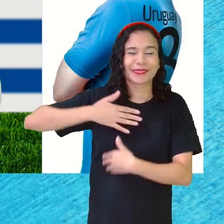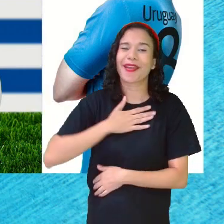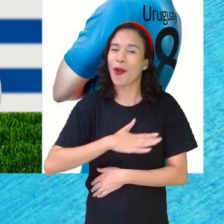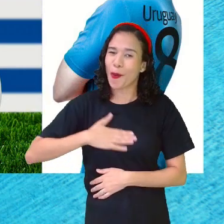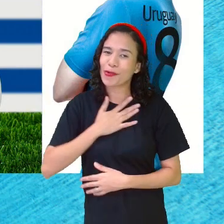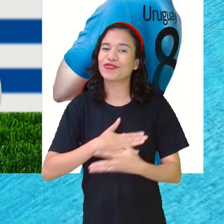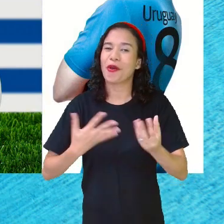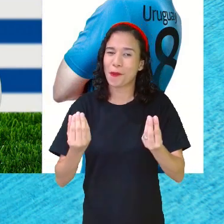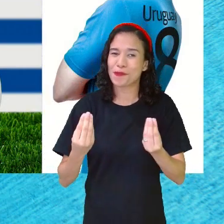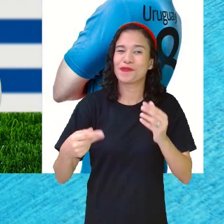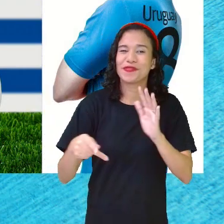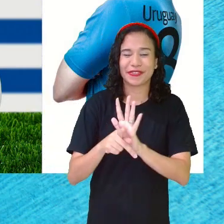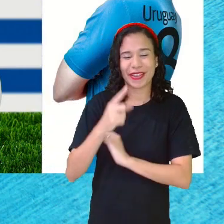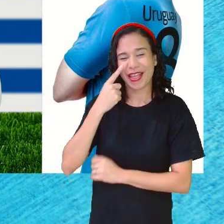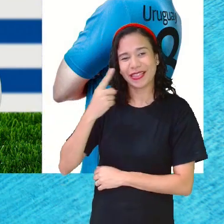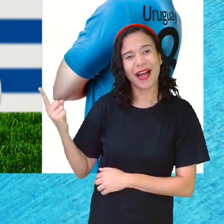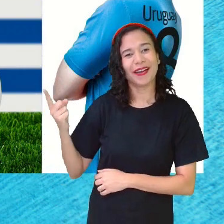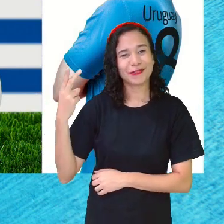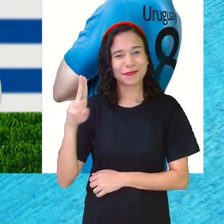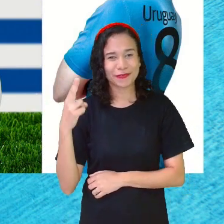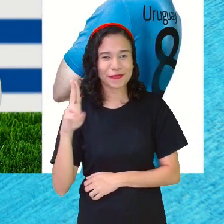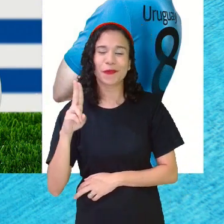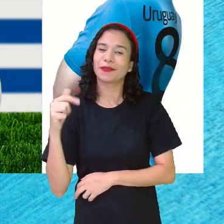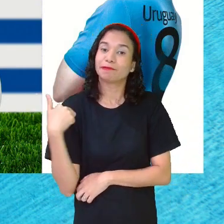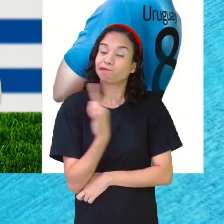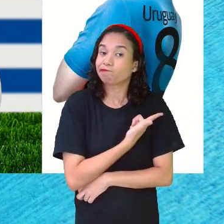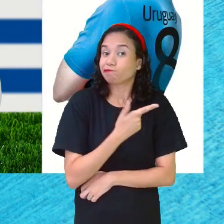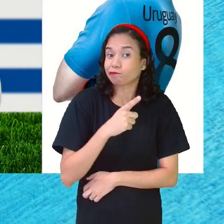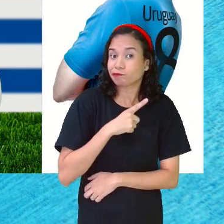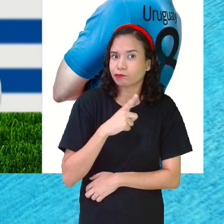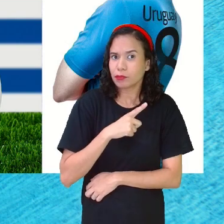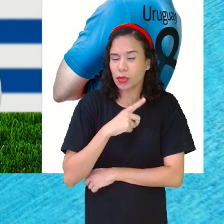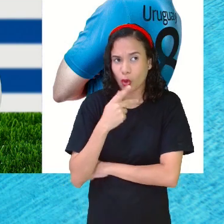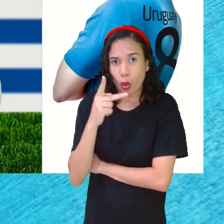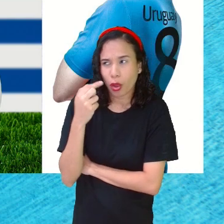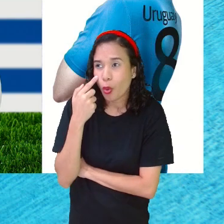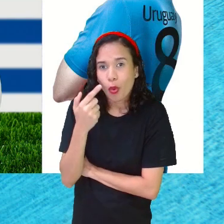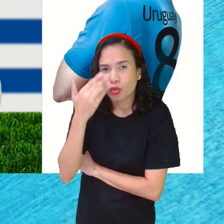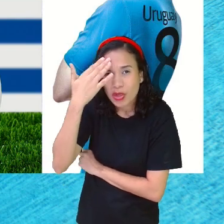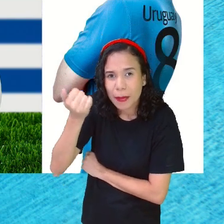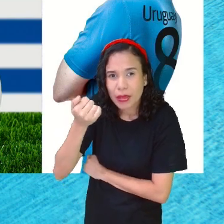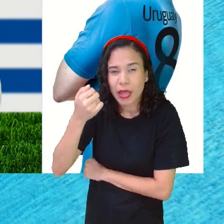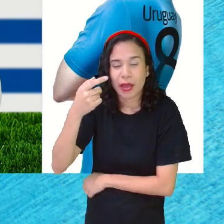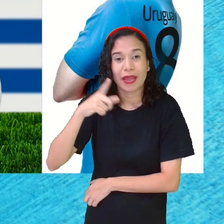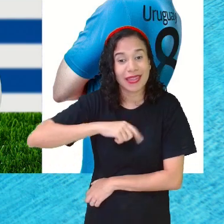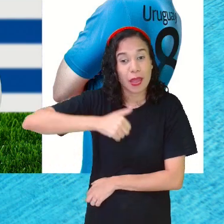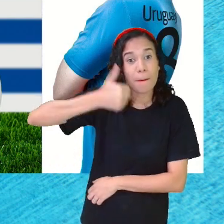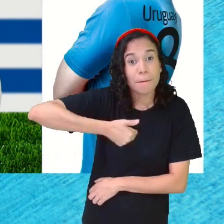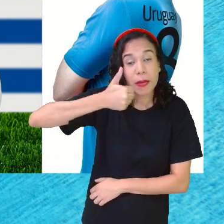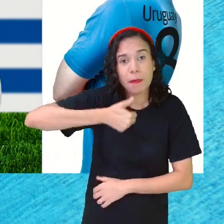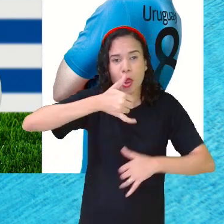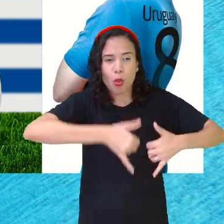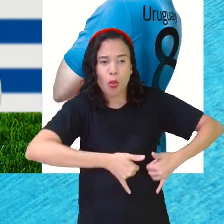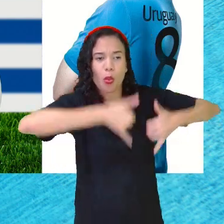bastante valorizada também no Uruguai. Olha, gente, vocês sabiam? Simplesmente a primeira Copa do